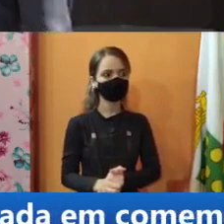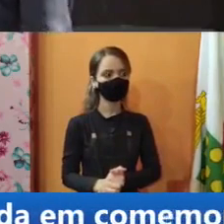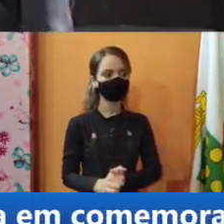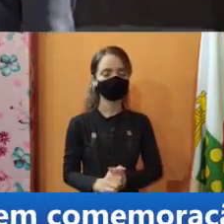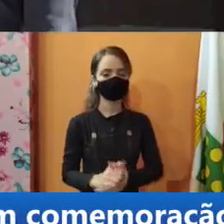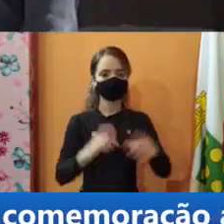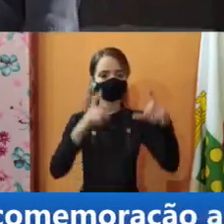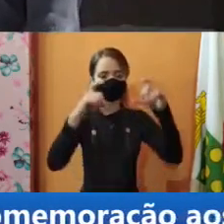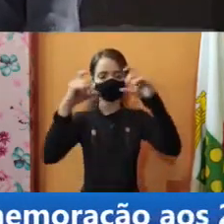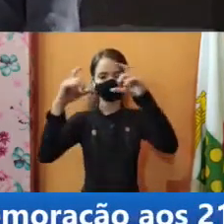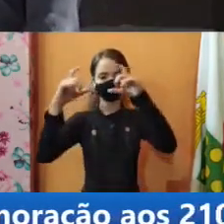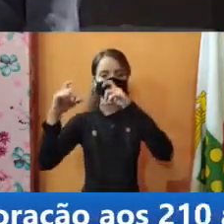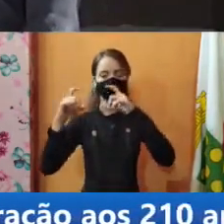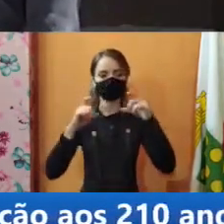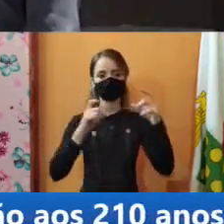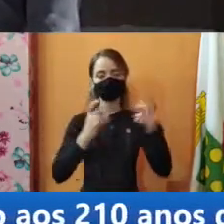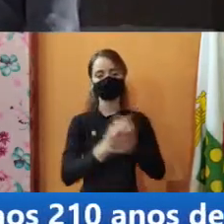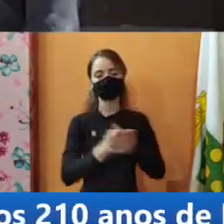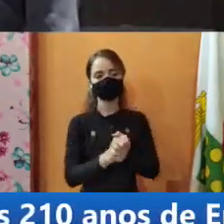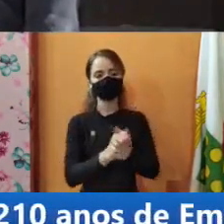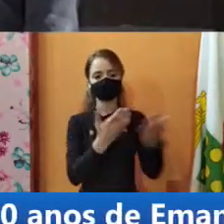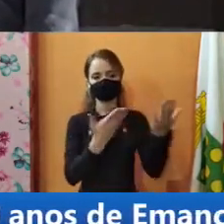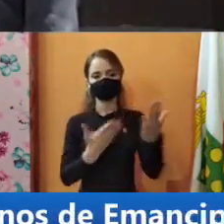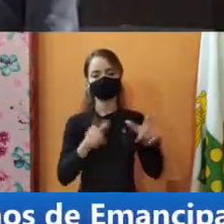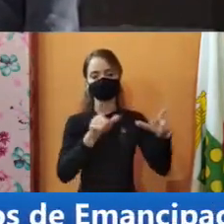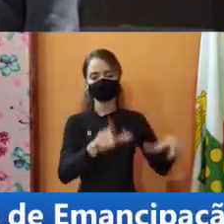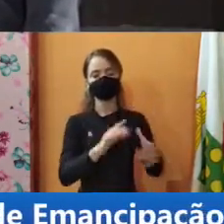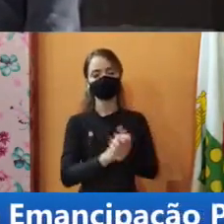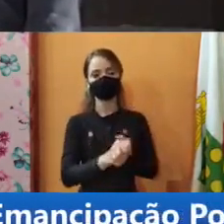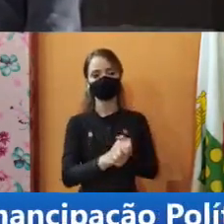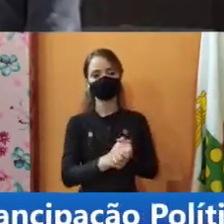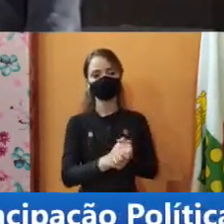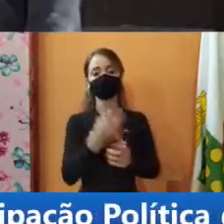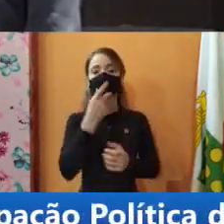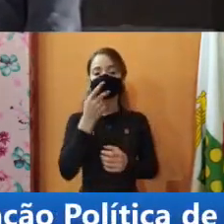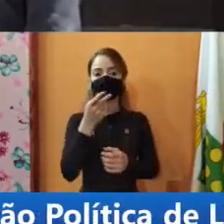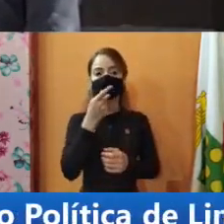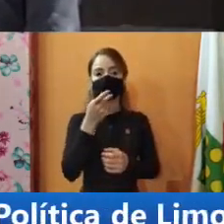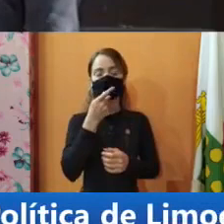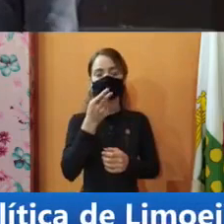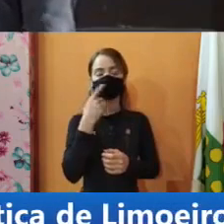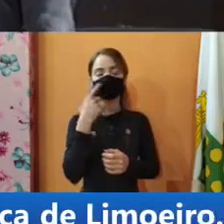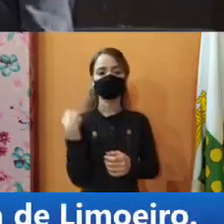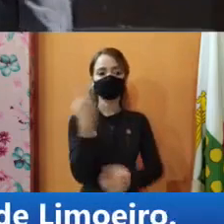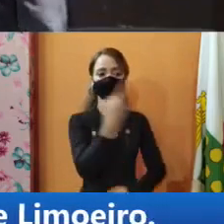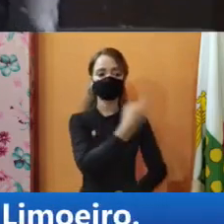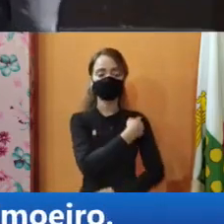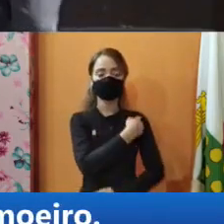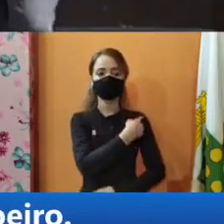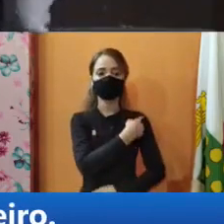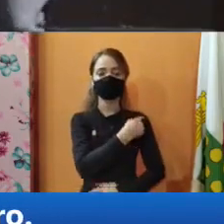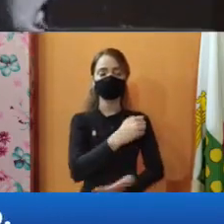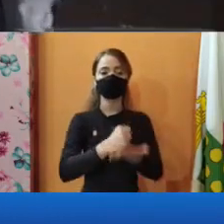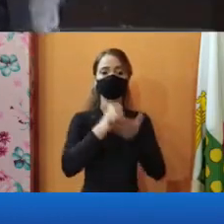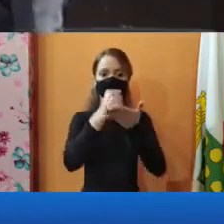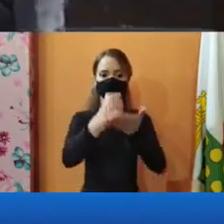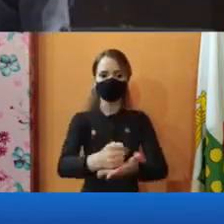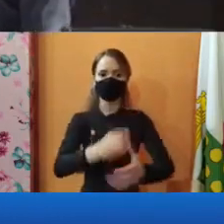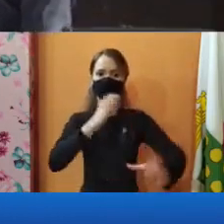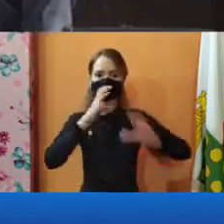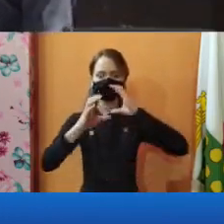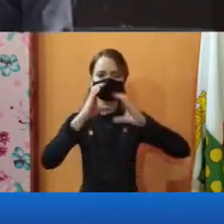gente fotografa aqui, né, o Wilker recebendo a sua homenagem, e dizer que nós temos um grande parceiro de trabalho na